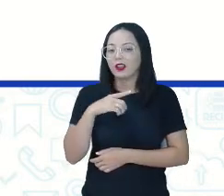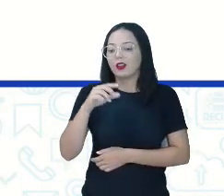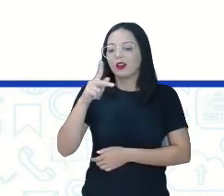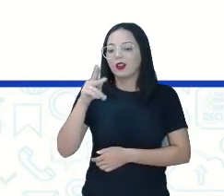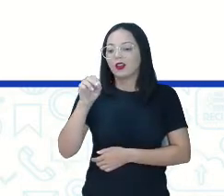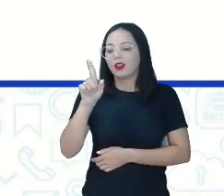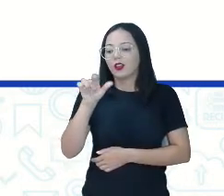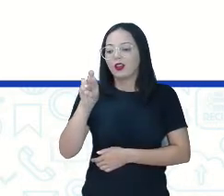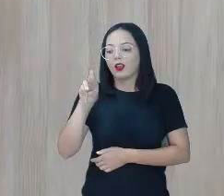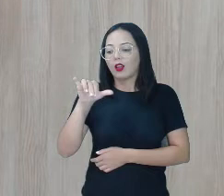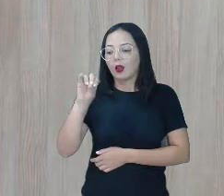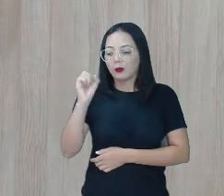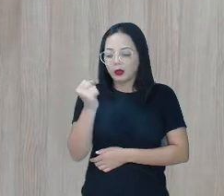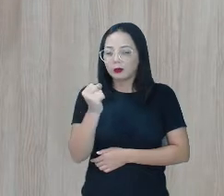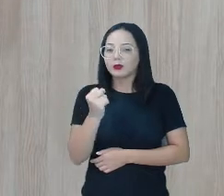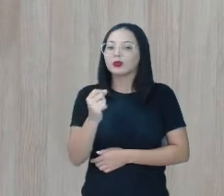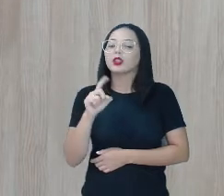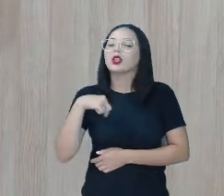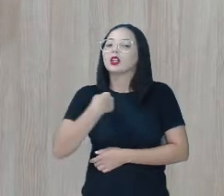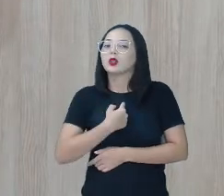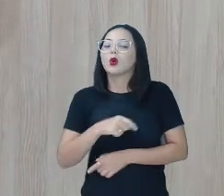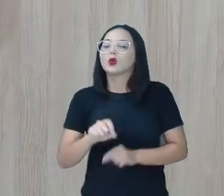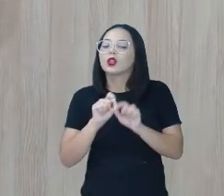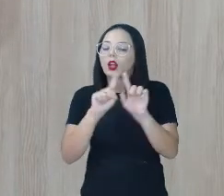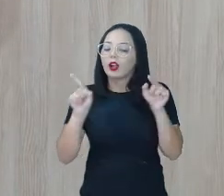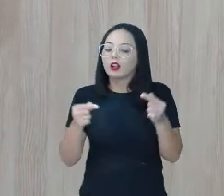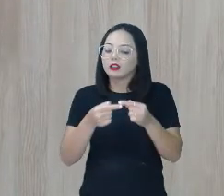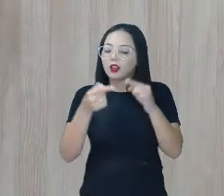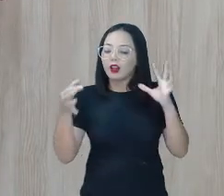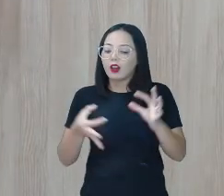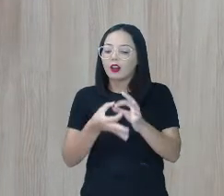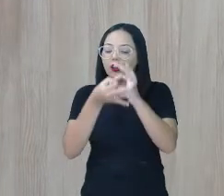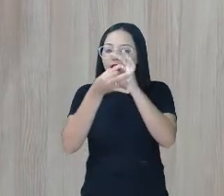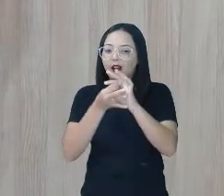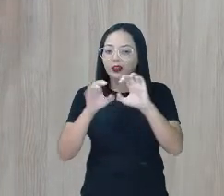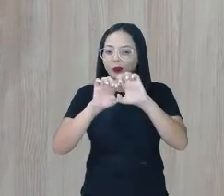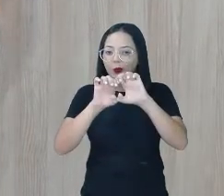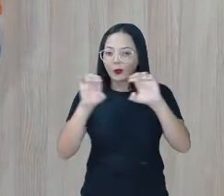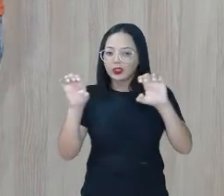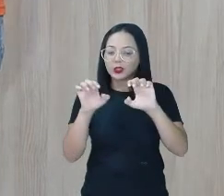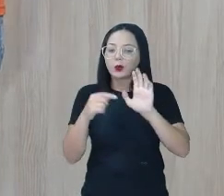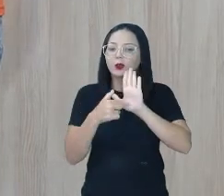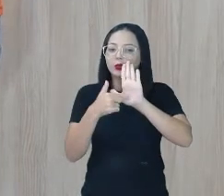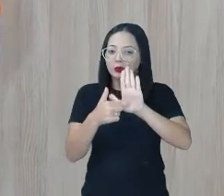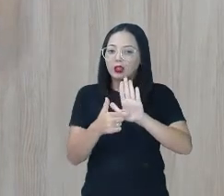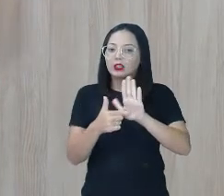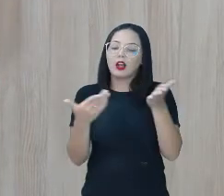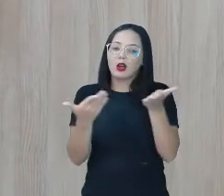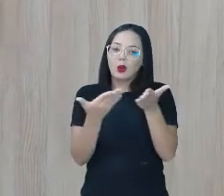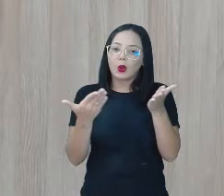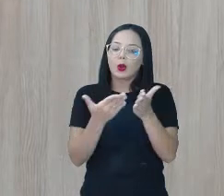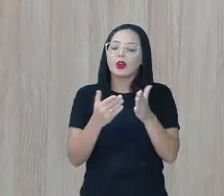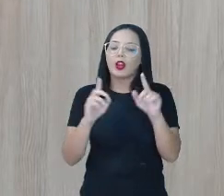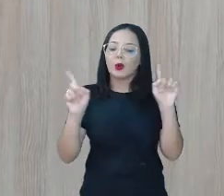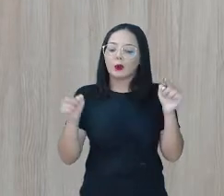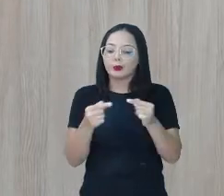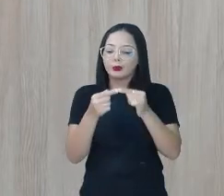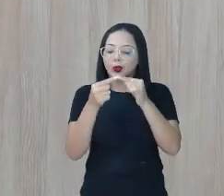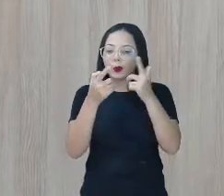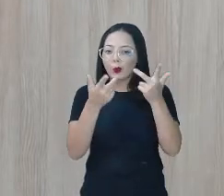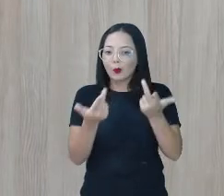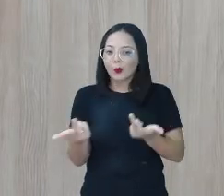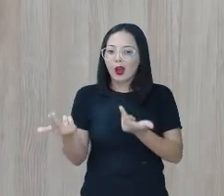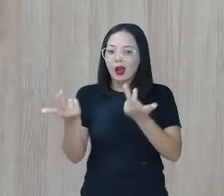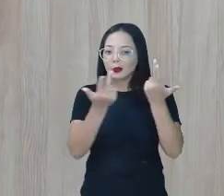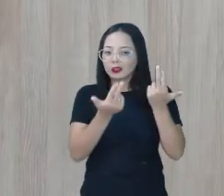polinômios, certo? Em que a gente está atrelado aí à ideia de equação, quando aparece aí essa igualdade. Então, a